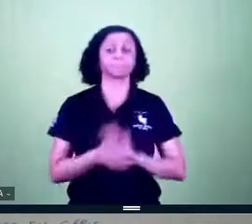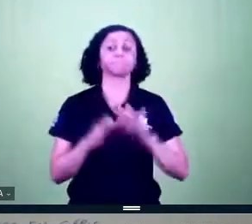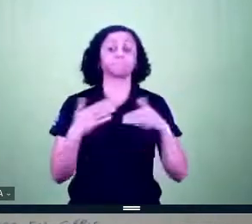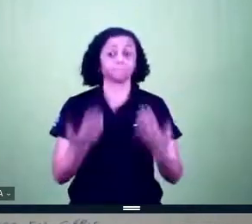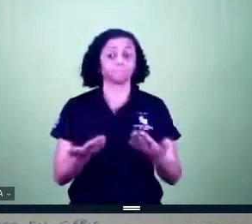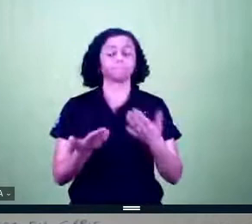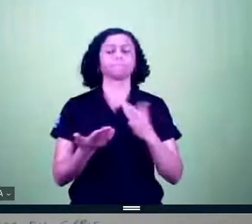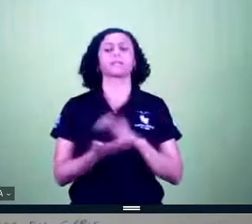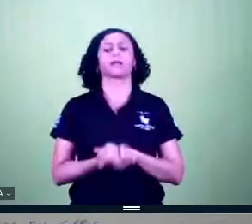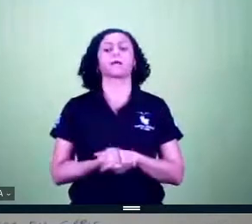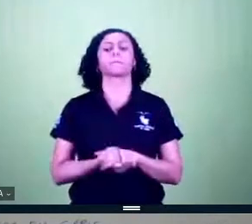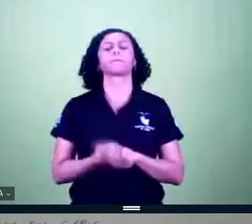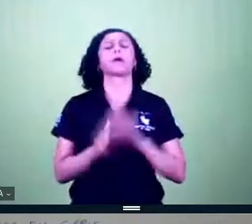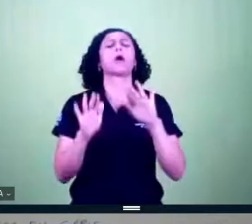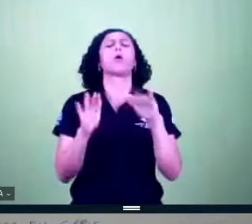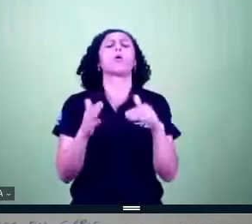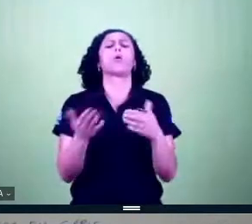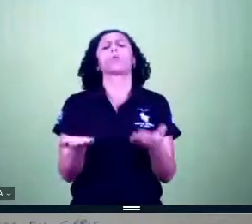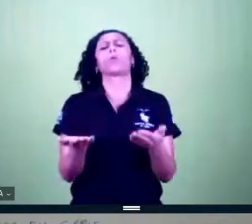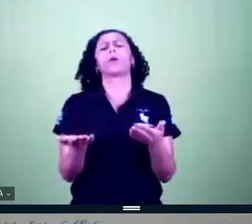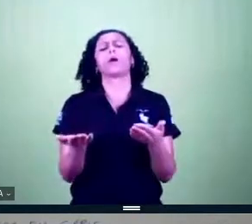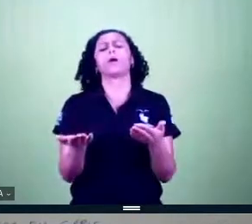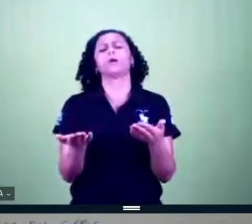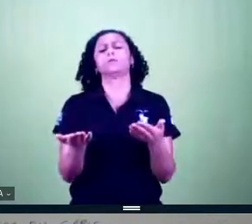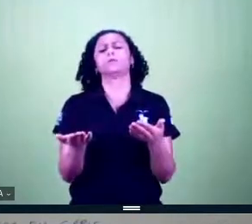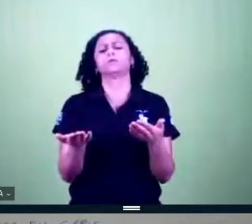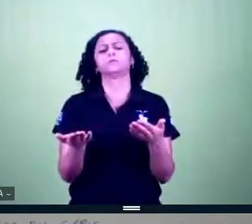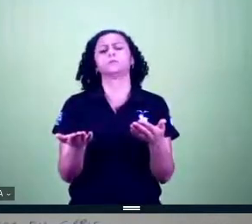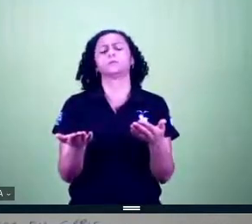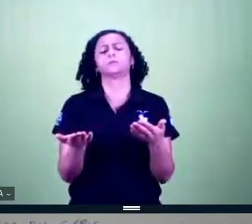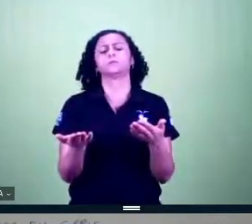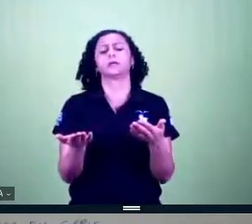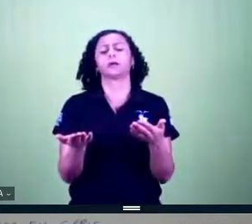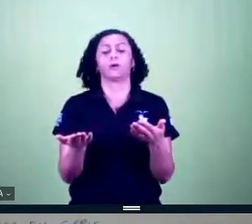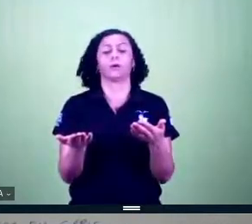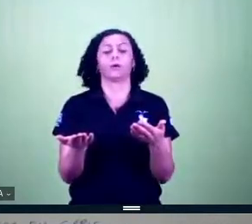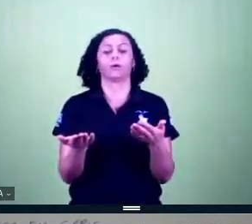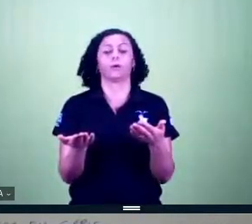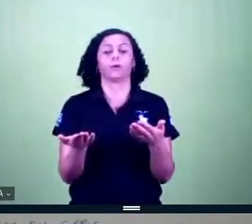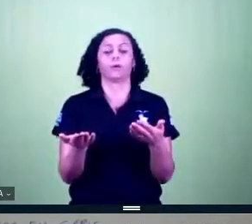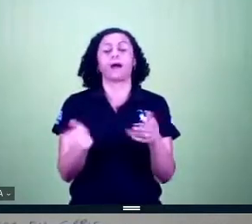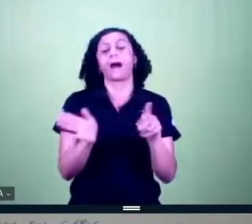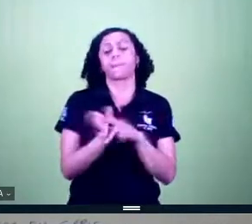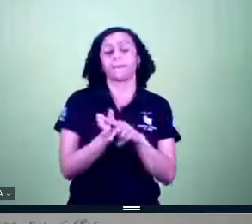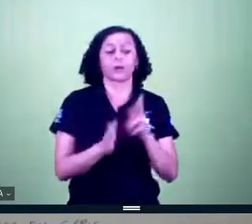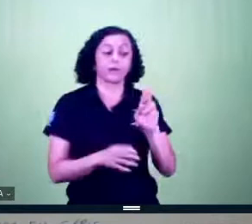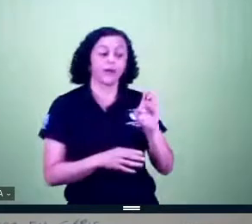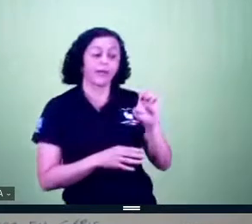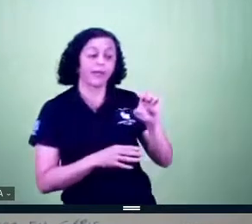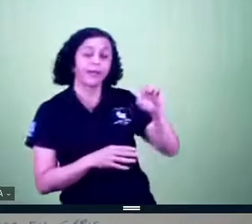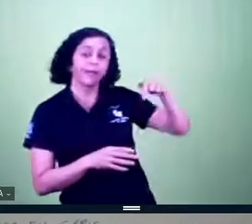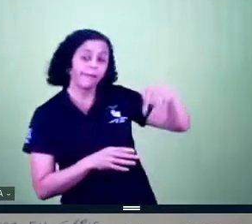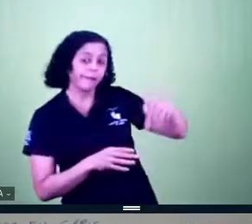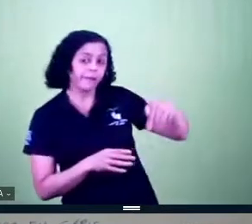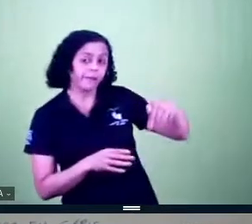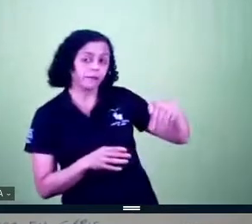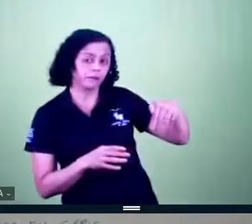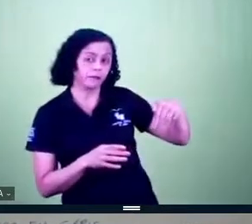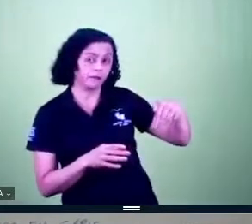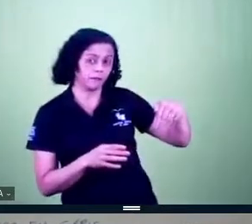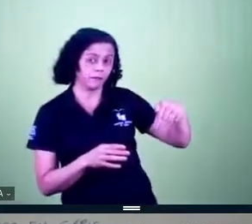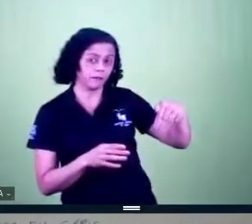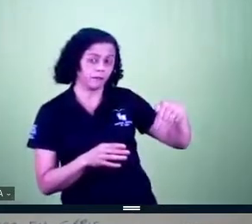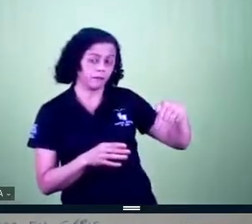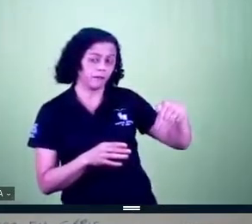aqui, qual seria então, né, a resistência equivalente desse meu circuitinho exemplo